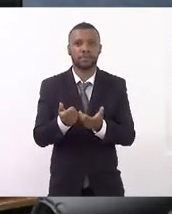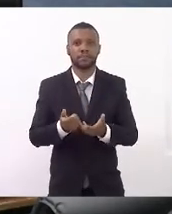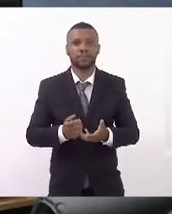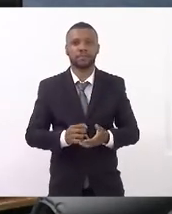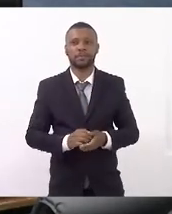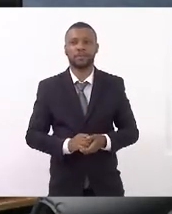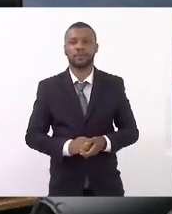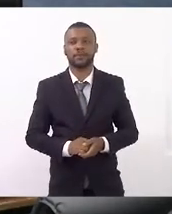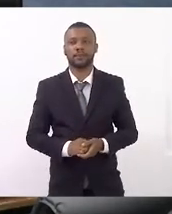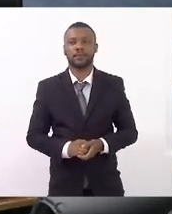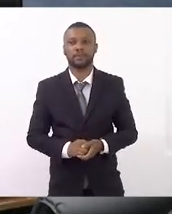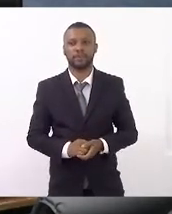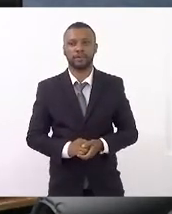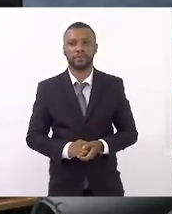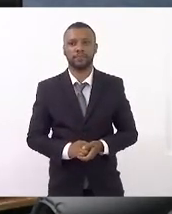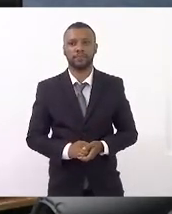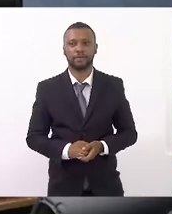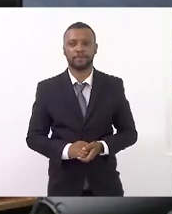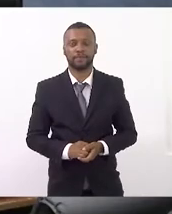Tranquilo, isso aí a gente vai fazer. Mas tá...